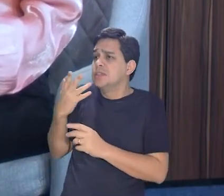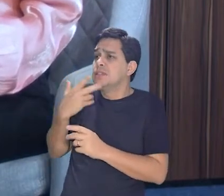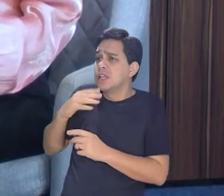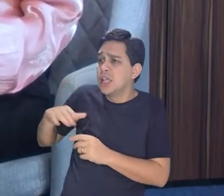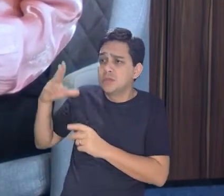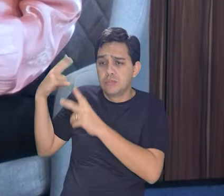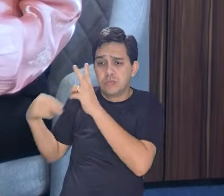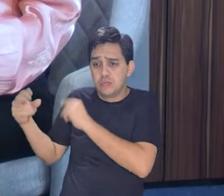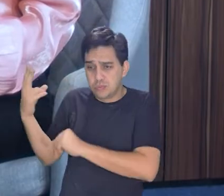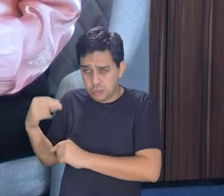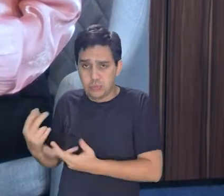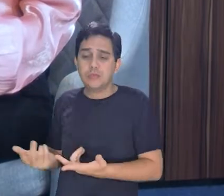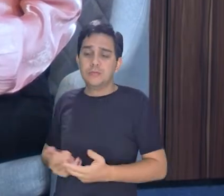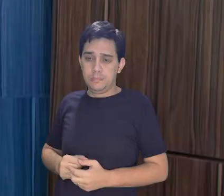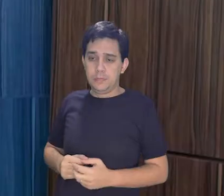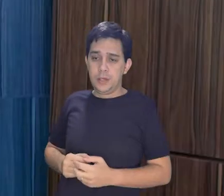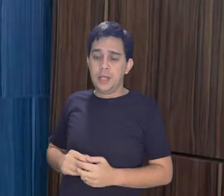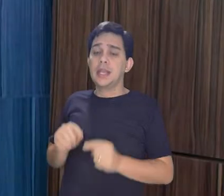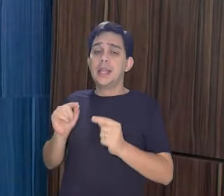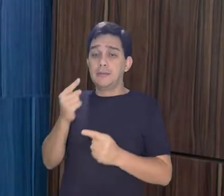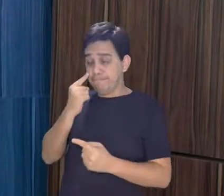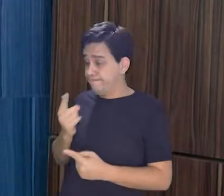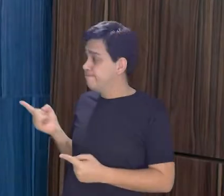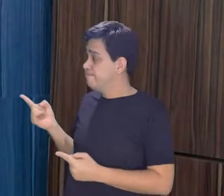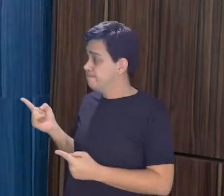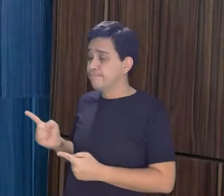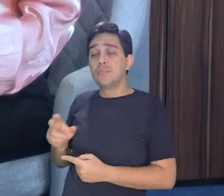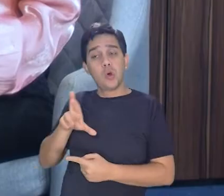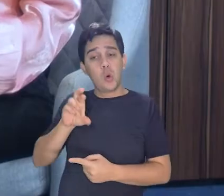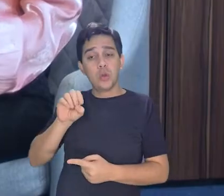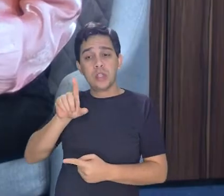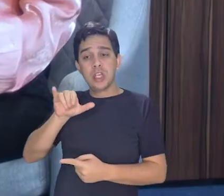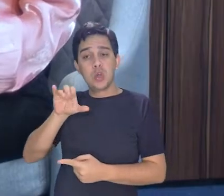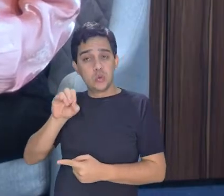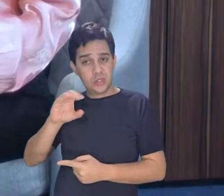Juventude, área não infracional, Rodrigo César Medina